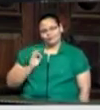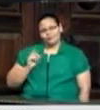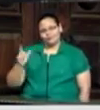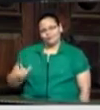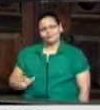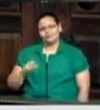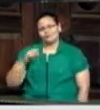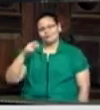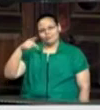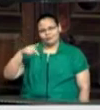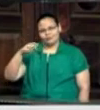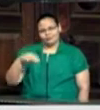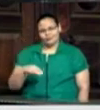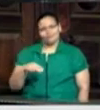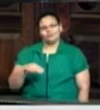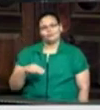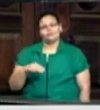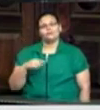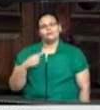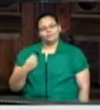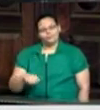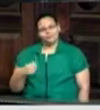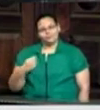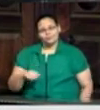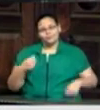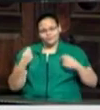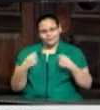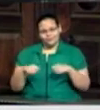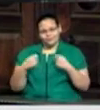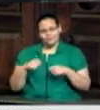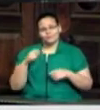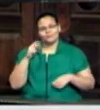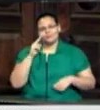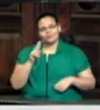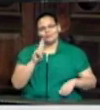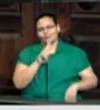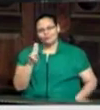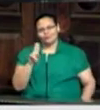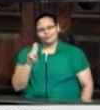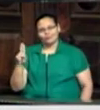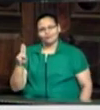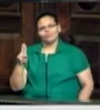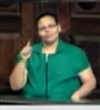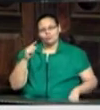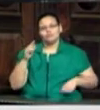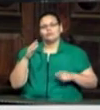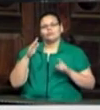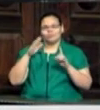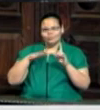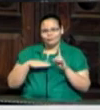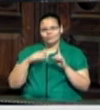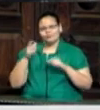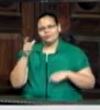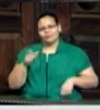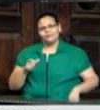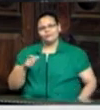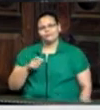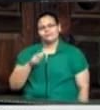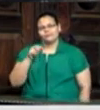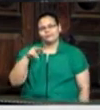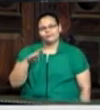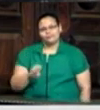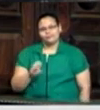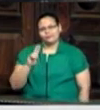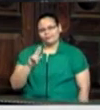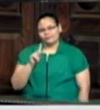policial militar, e a gente deve ler o nome desses policiais como reverência a eles, de André de Jesus Silva,